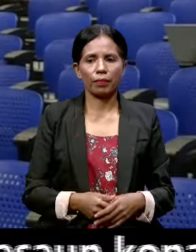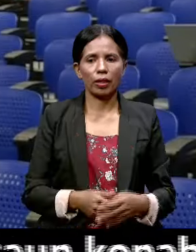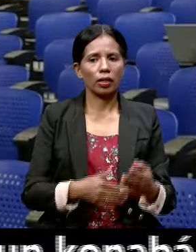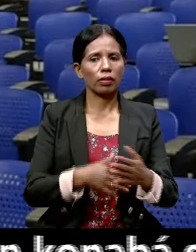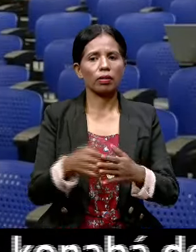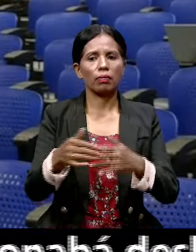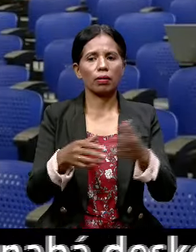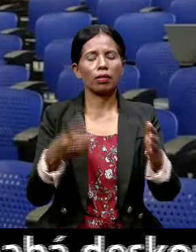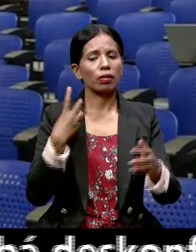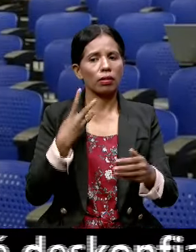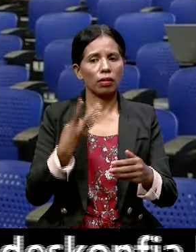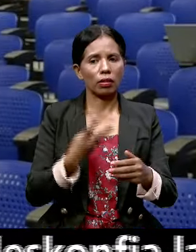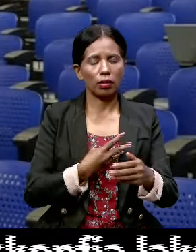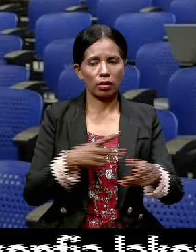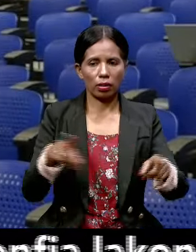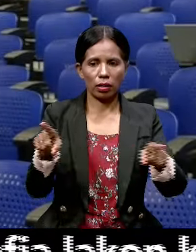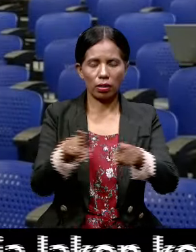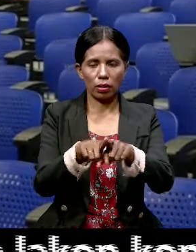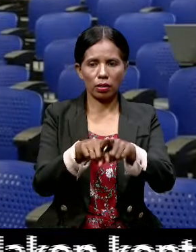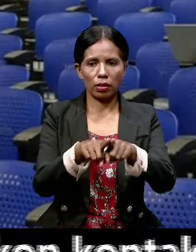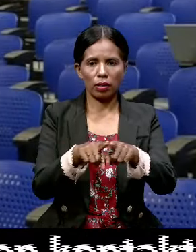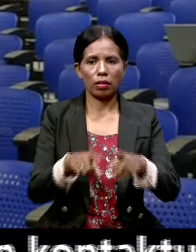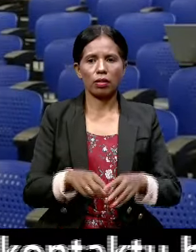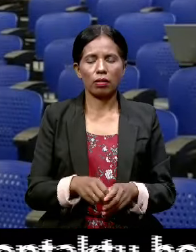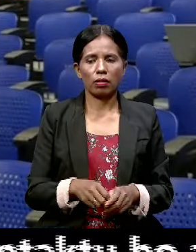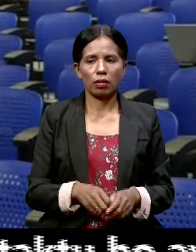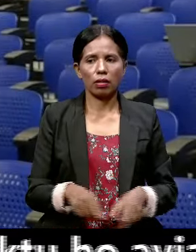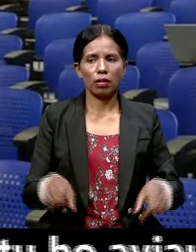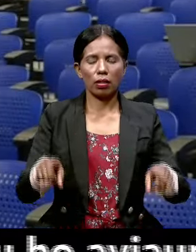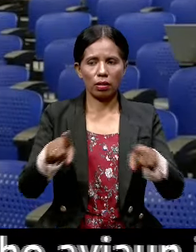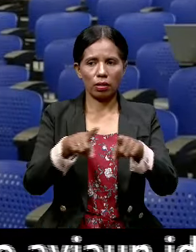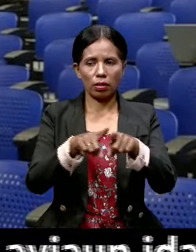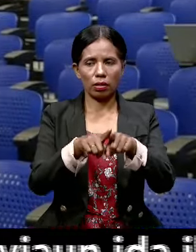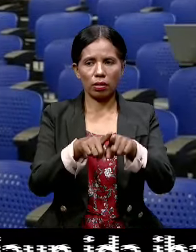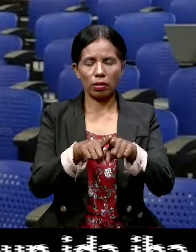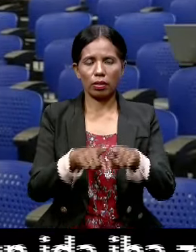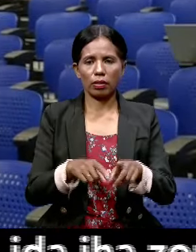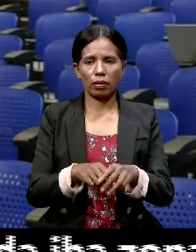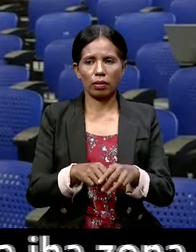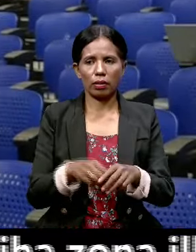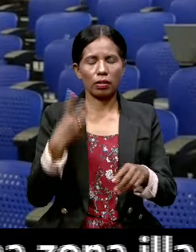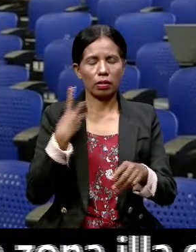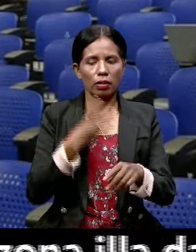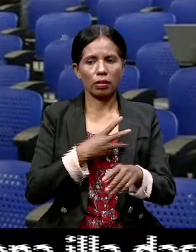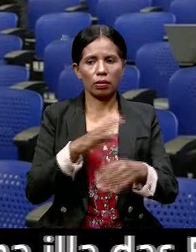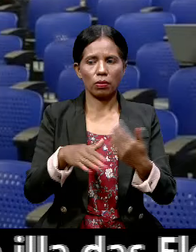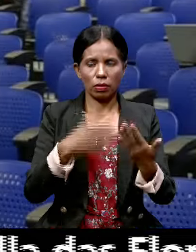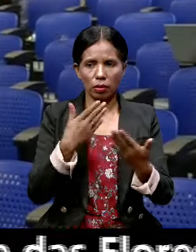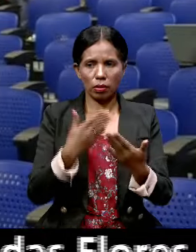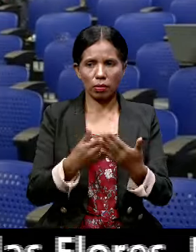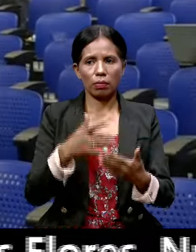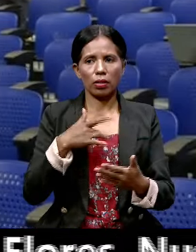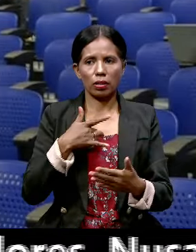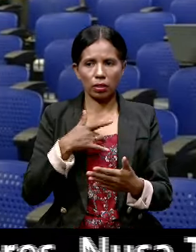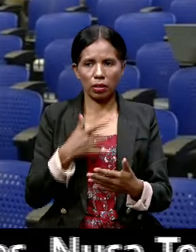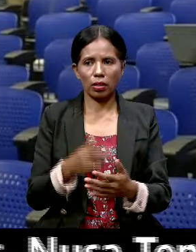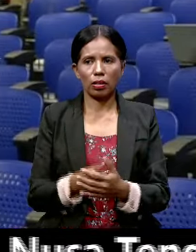que ia itania anesan ite belo tu tu ite bel sendi